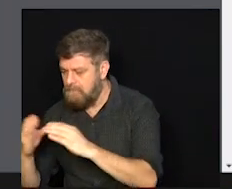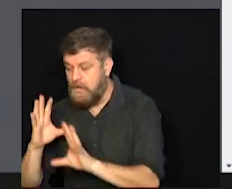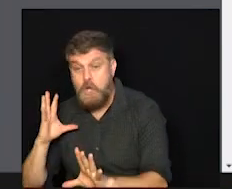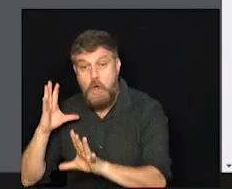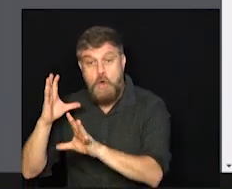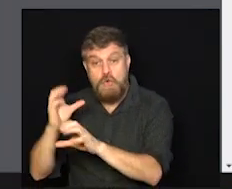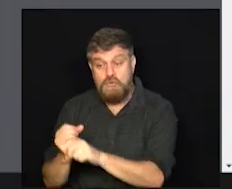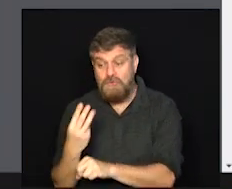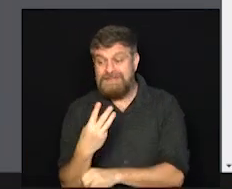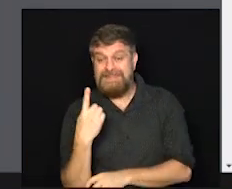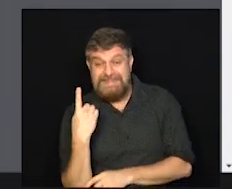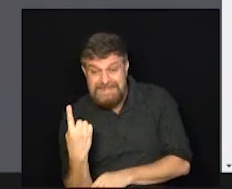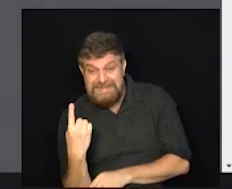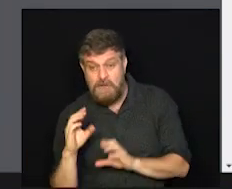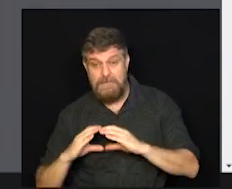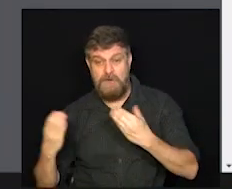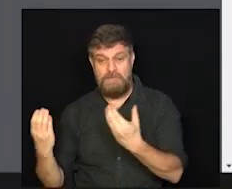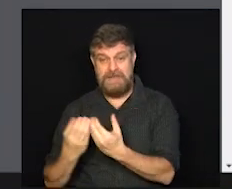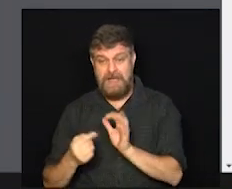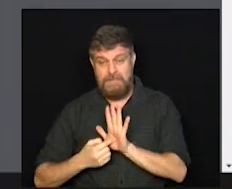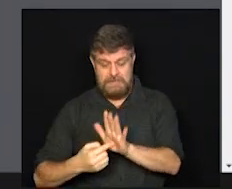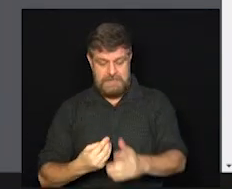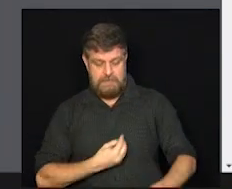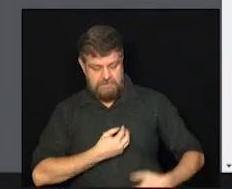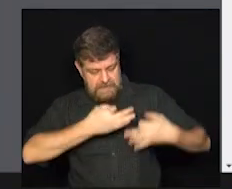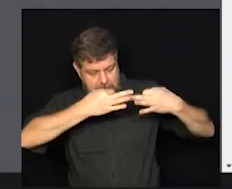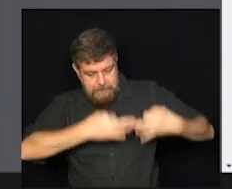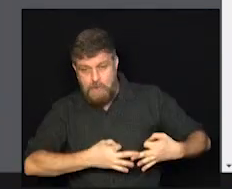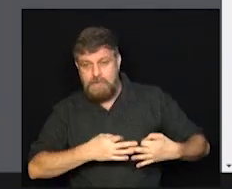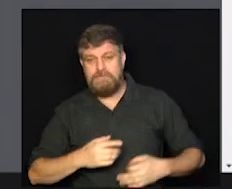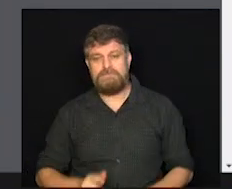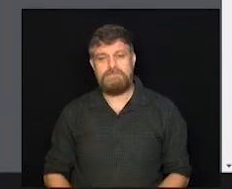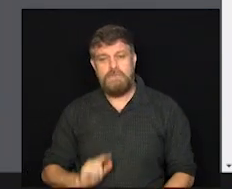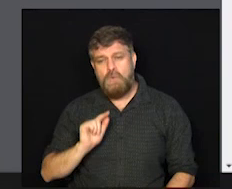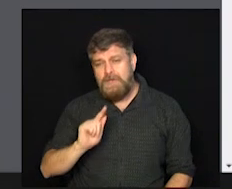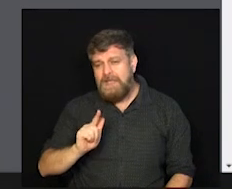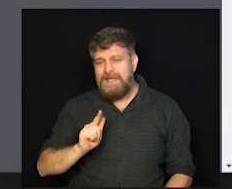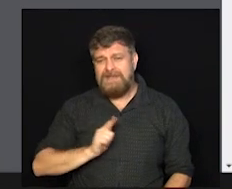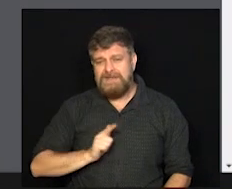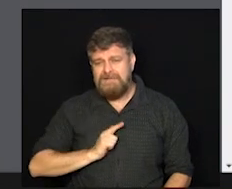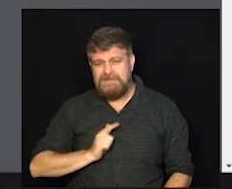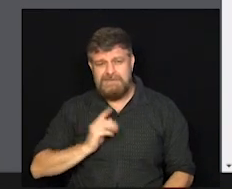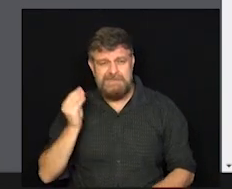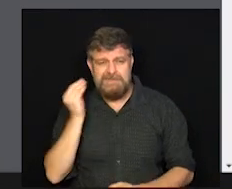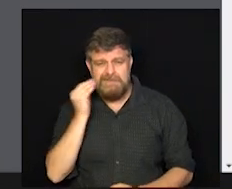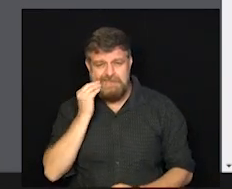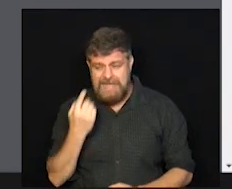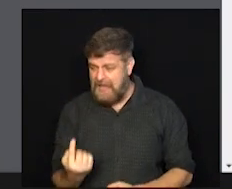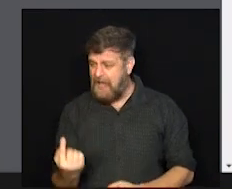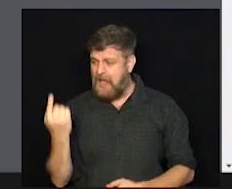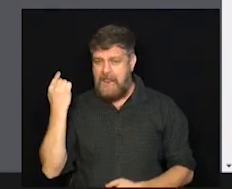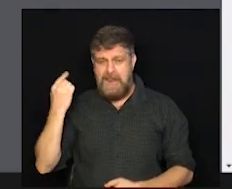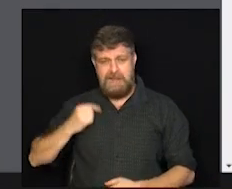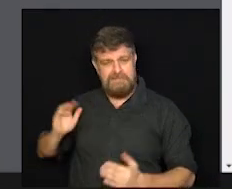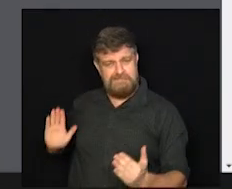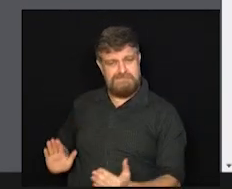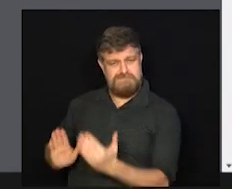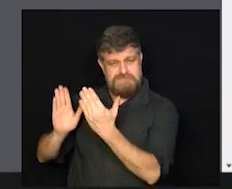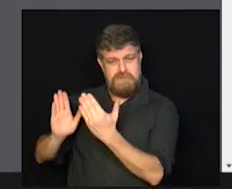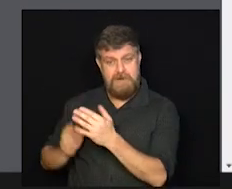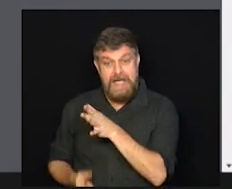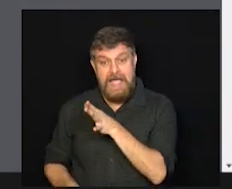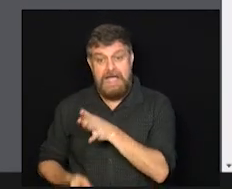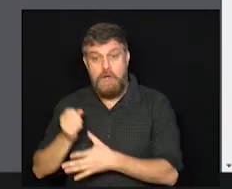vida plena, como temos em João 10:10. Uma grande e ousada para a época pastoral